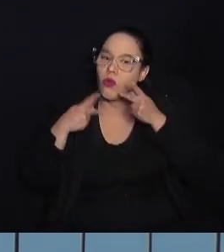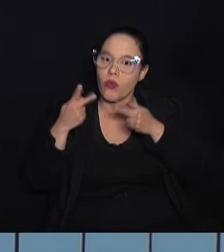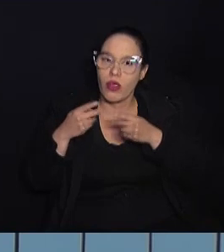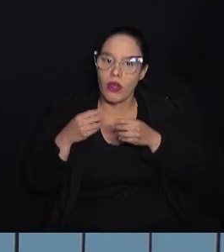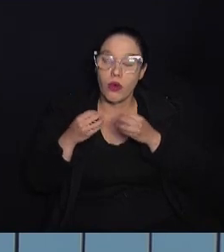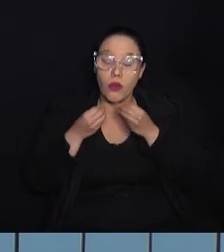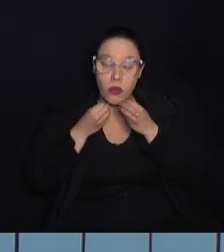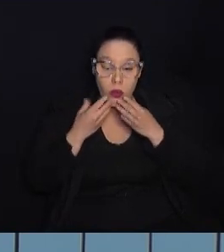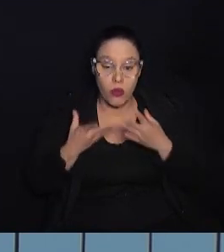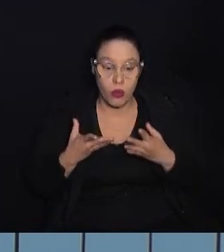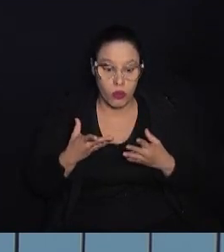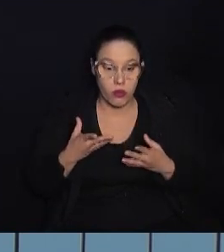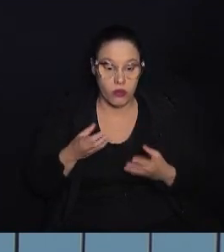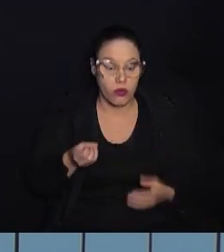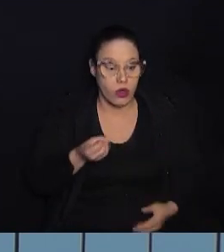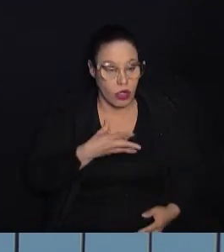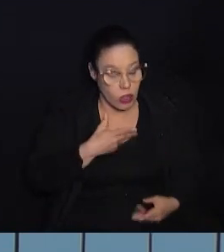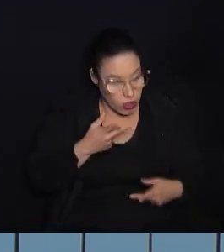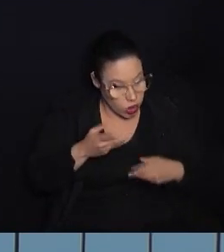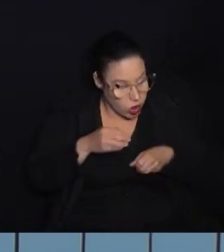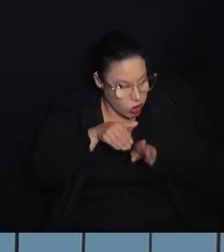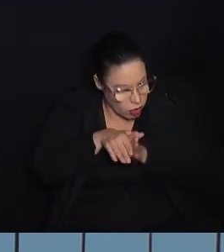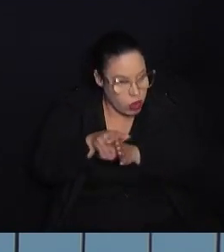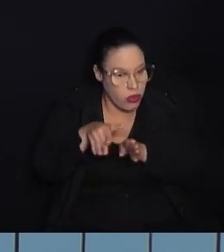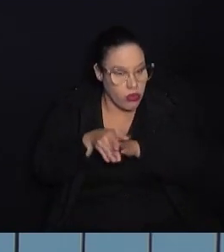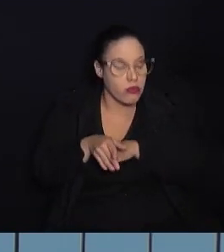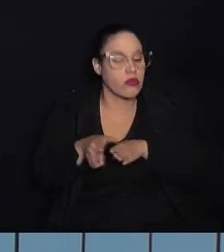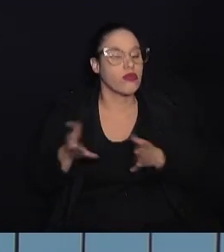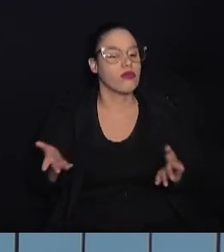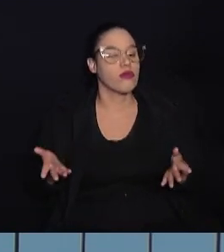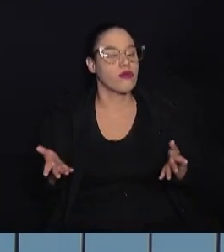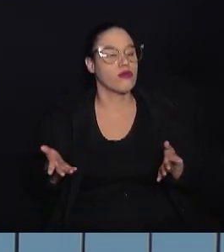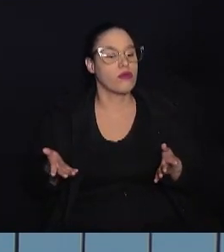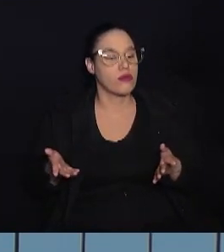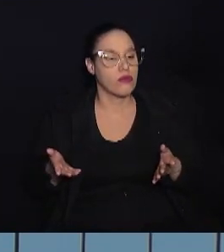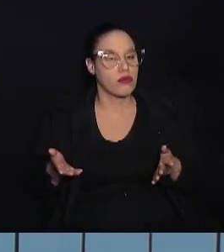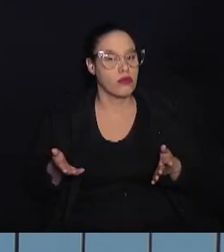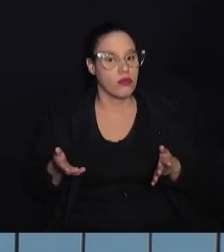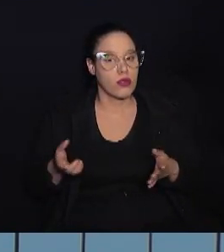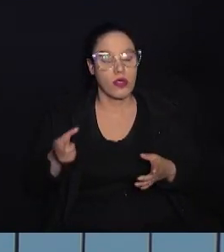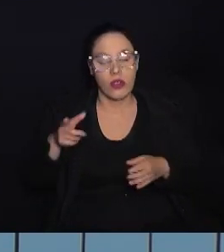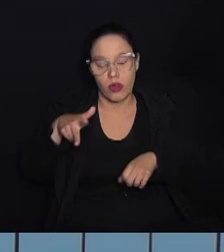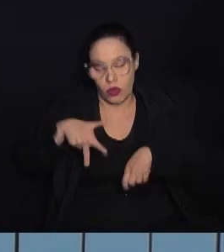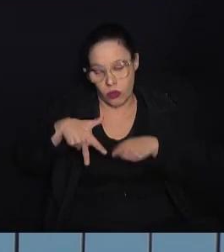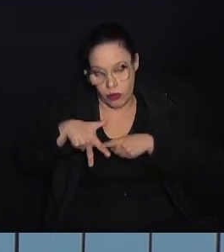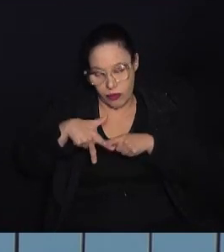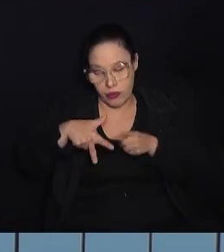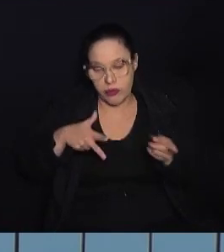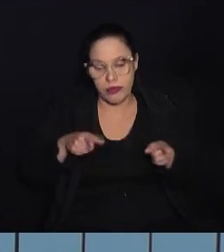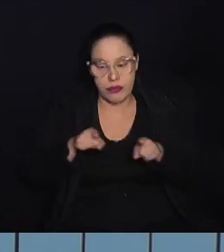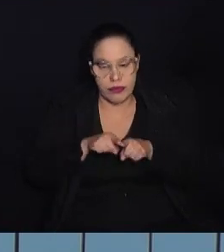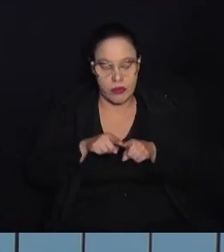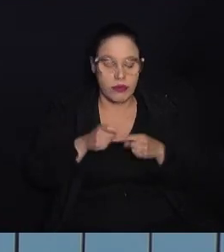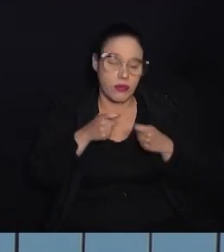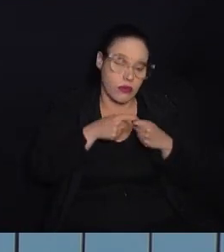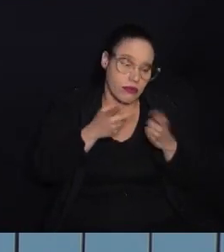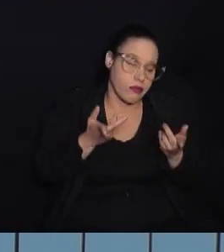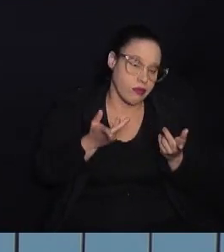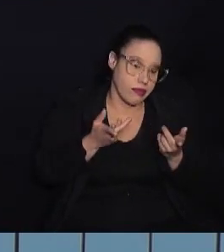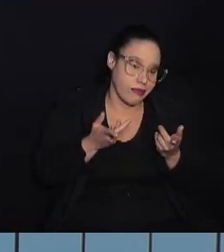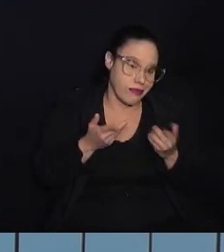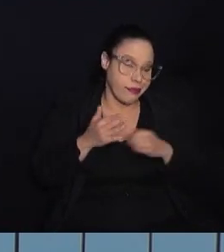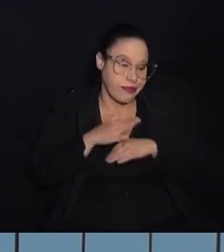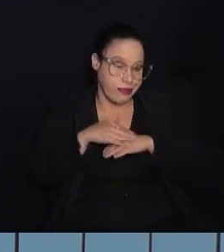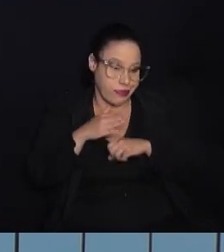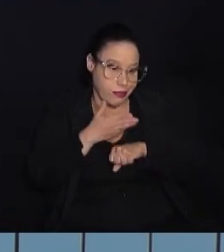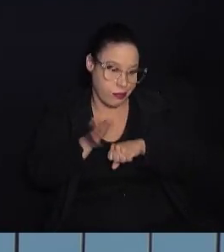pouquinho, então, dos benefícios dessas novas recomendações, das vantagens, e tanto para os pacientes quanto também para os médicos, né,